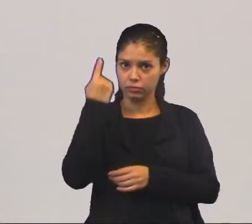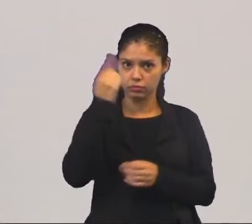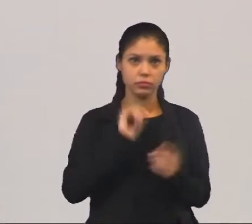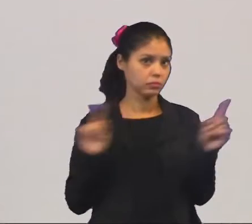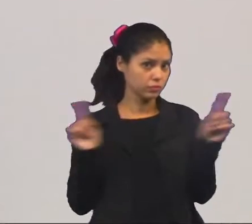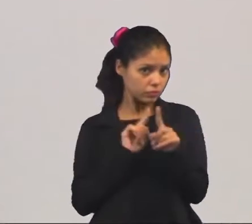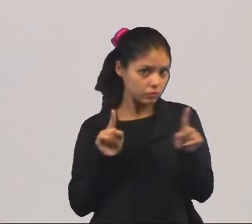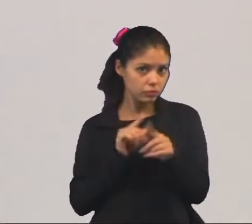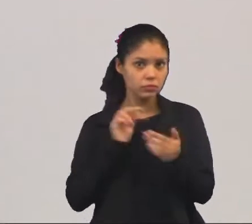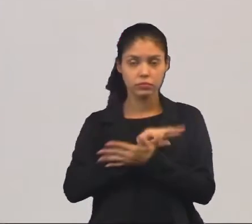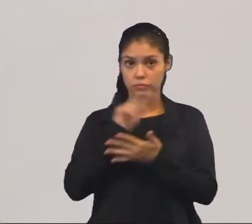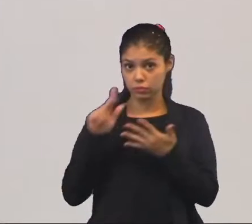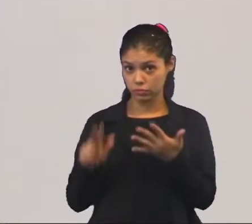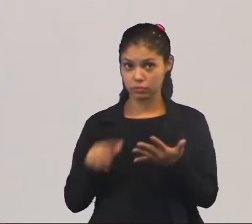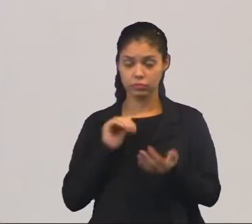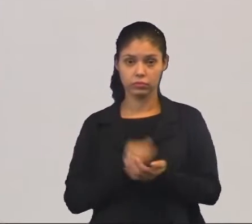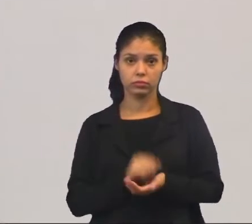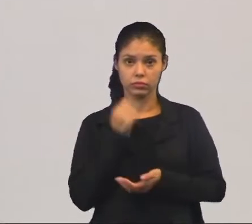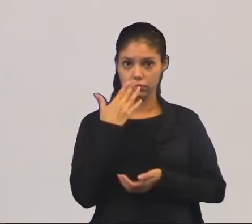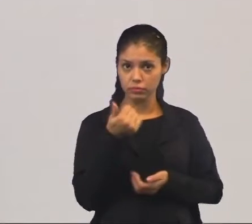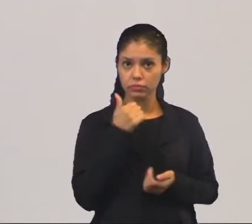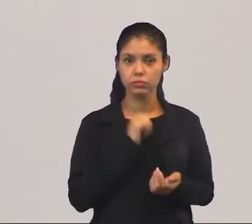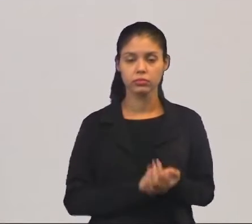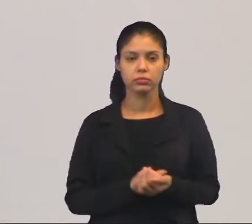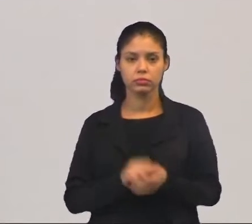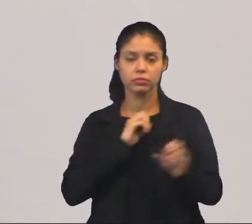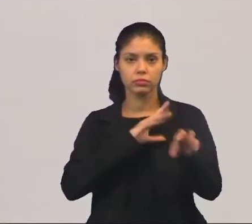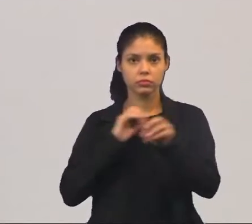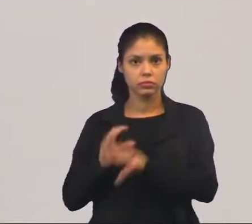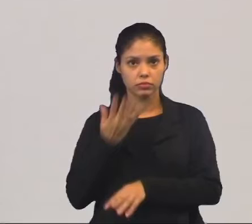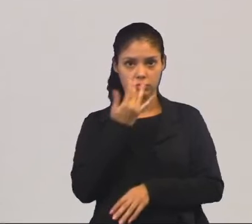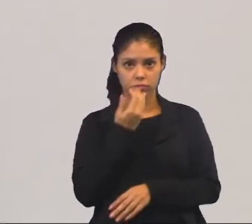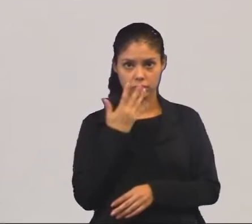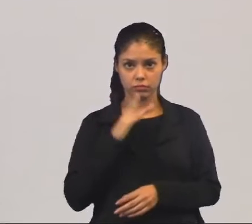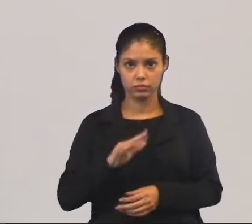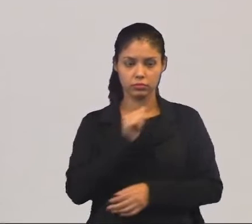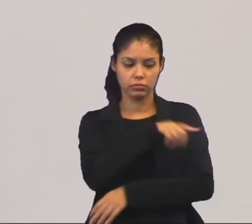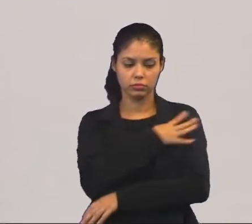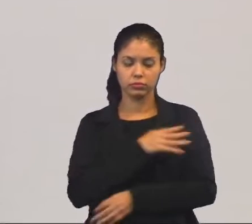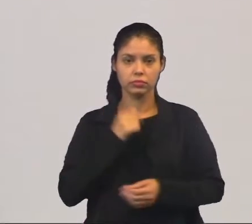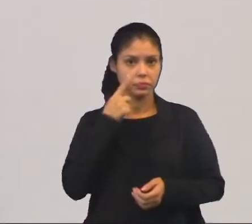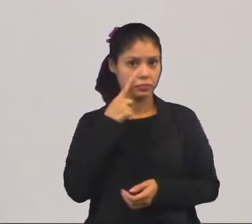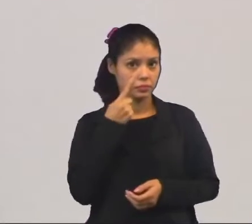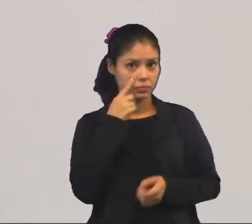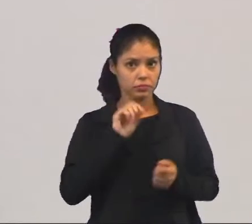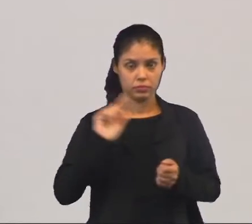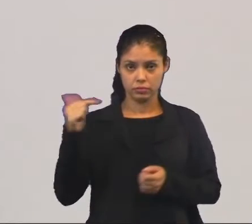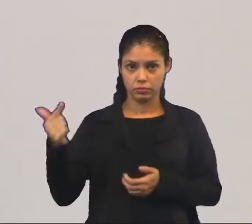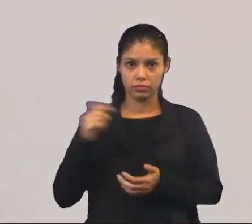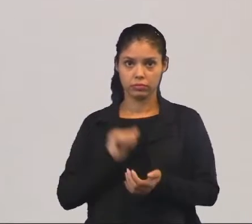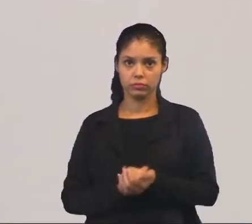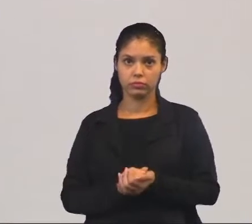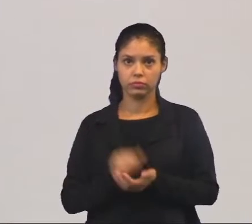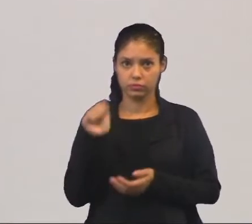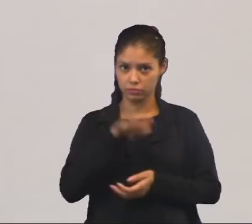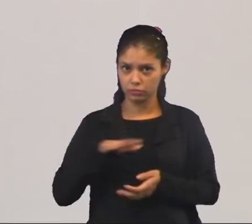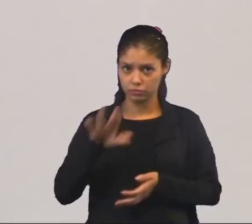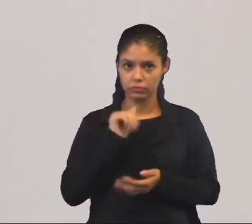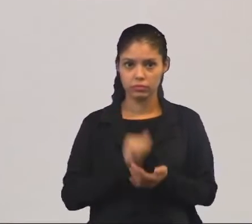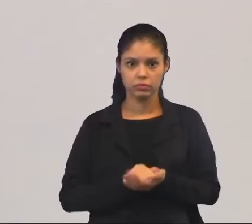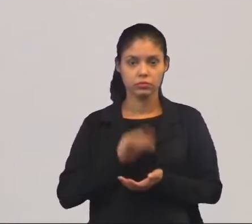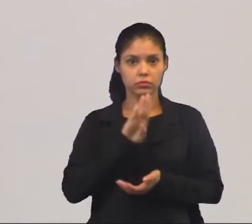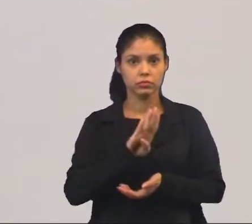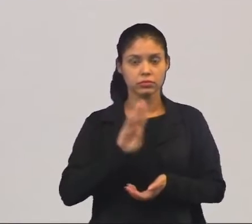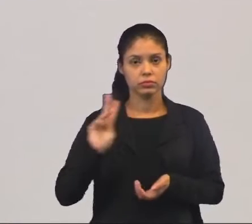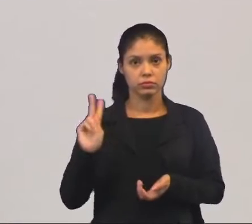Não. Há diversas maneiras, tá? No ensino fundamental, a gente vê de uma maneira, tá? A área,